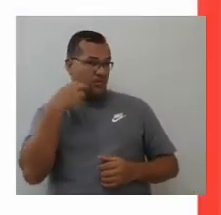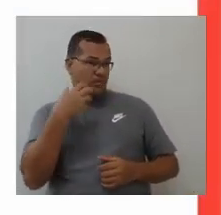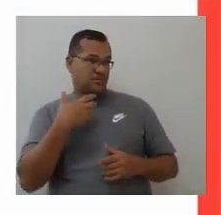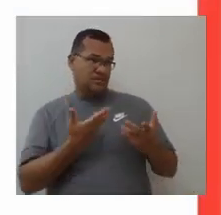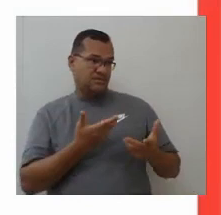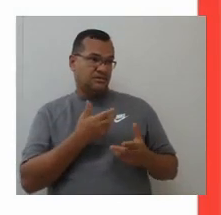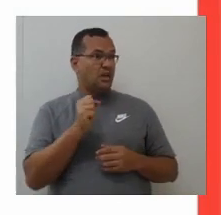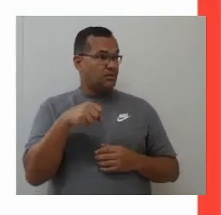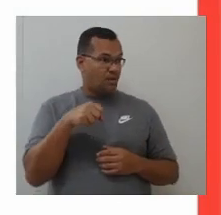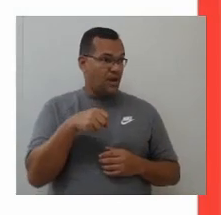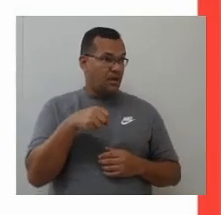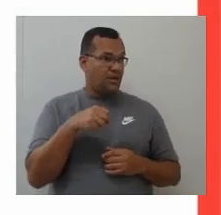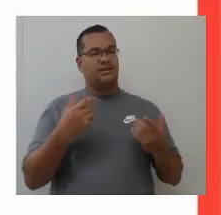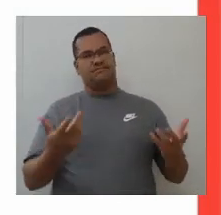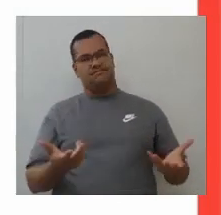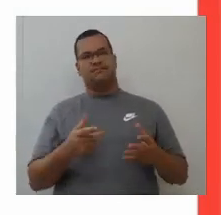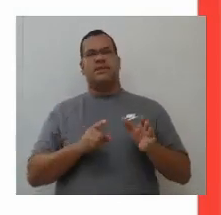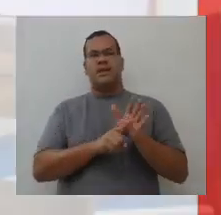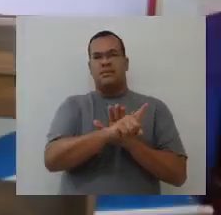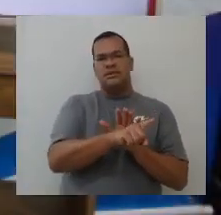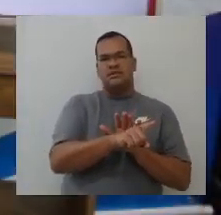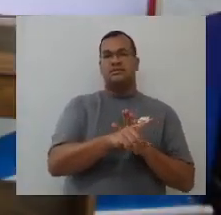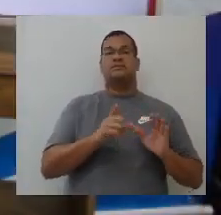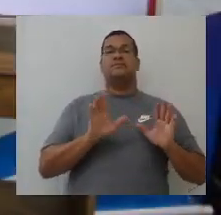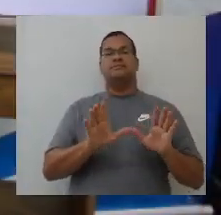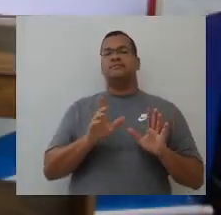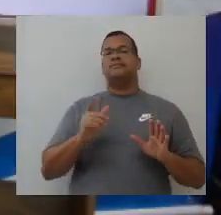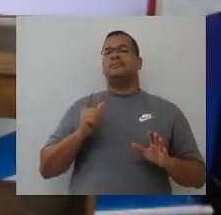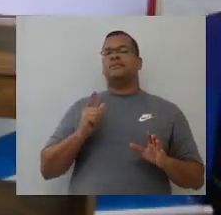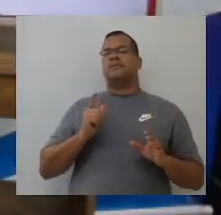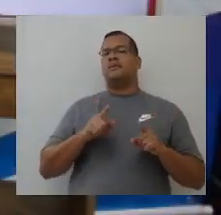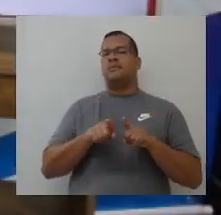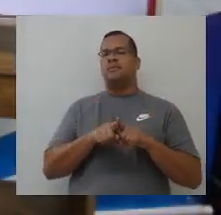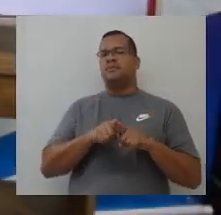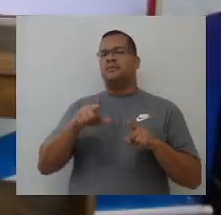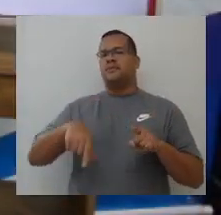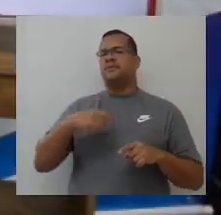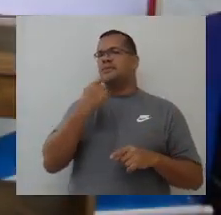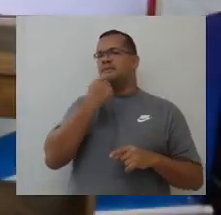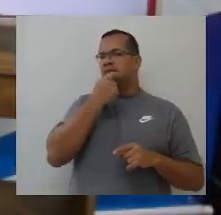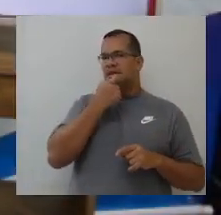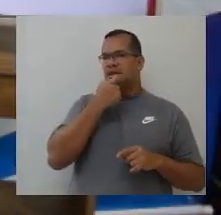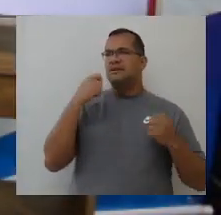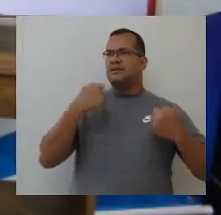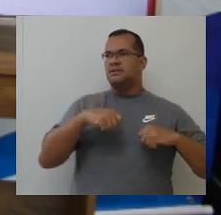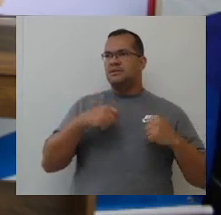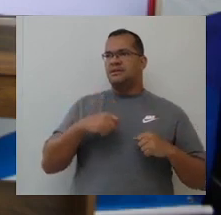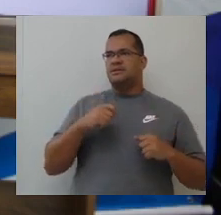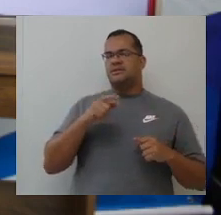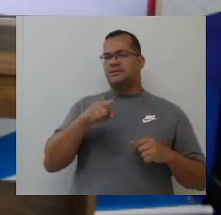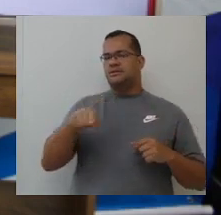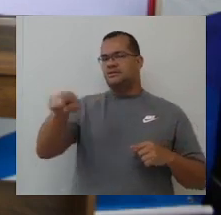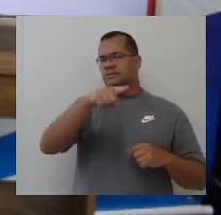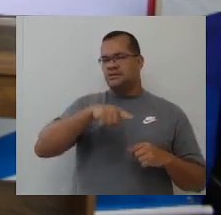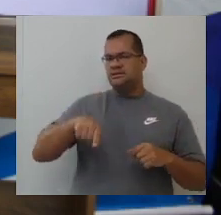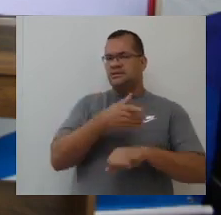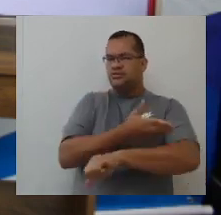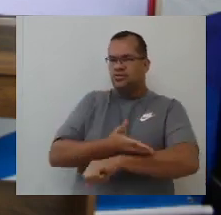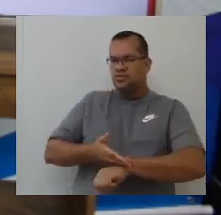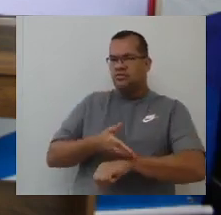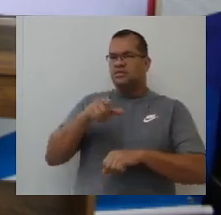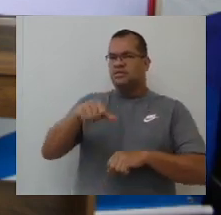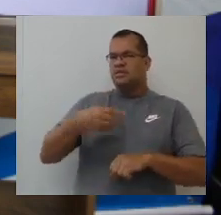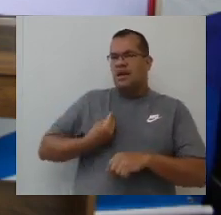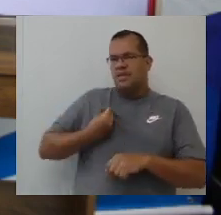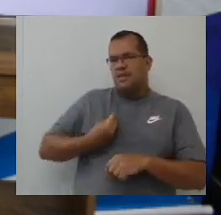vai ser a minha question tag. E aí, para que a gente forme question tags em inglês, eu costumo dizer para os meus alunos em sala de aula